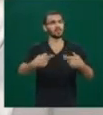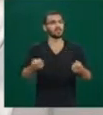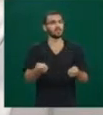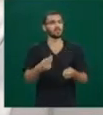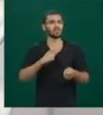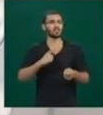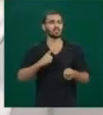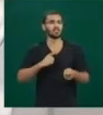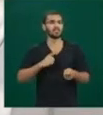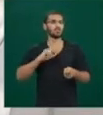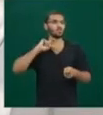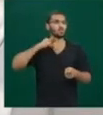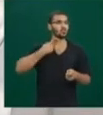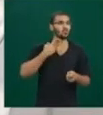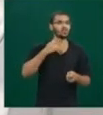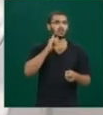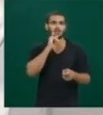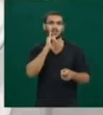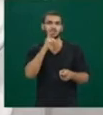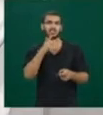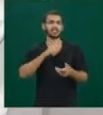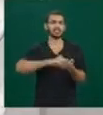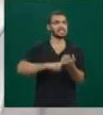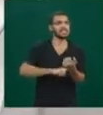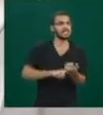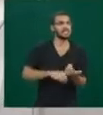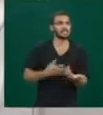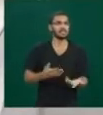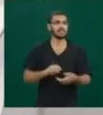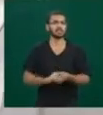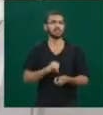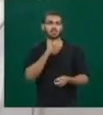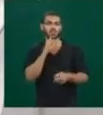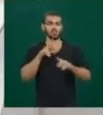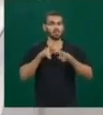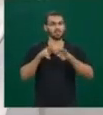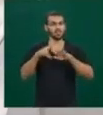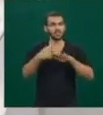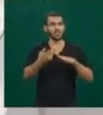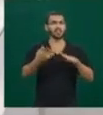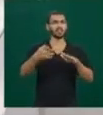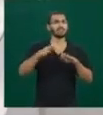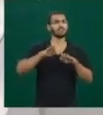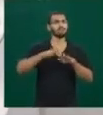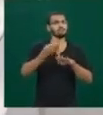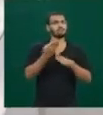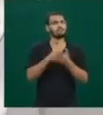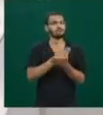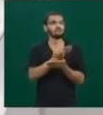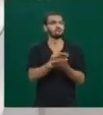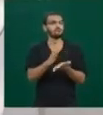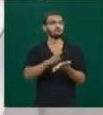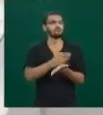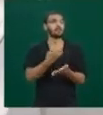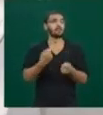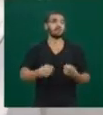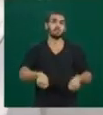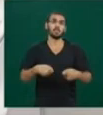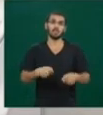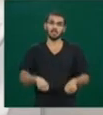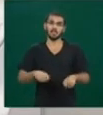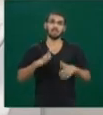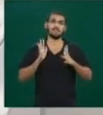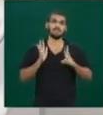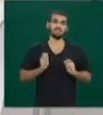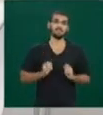material contaminante, né? Material biológico, sangue. Então, assim, alicates, espátulas, é importante que seja esterilizado de